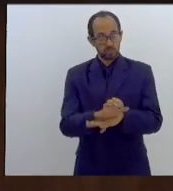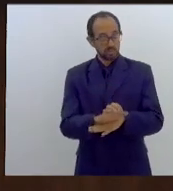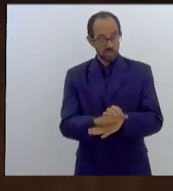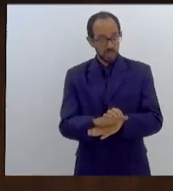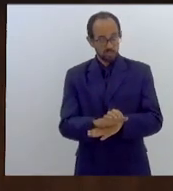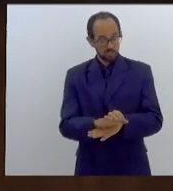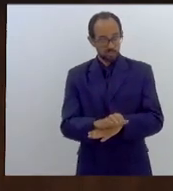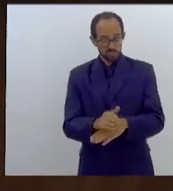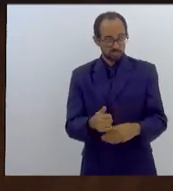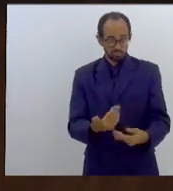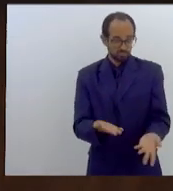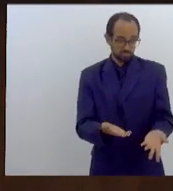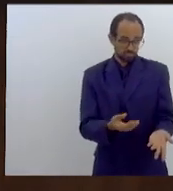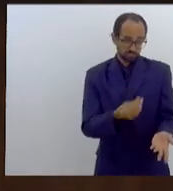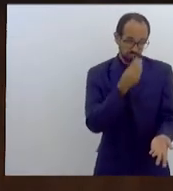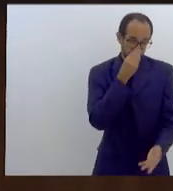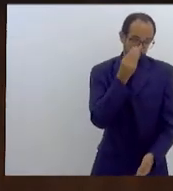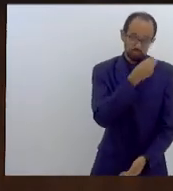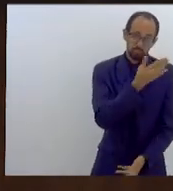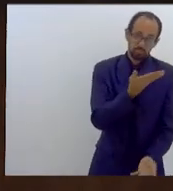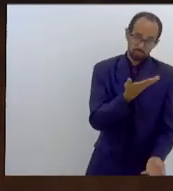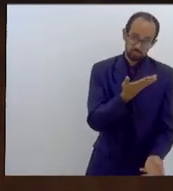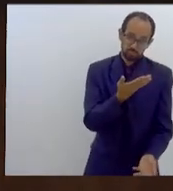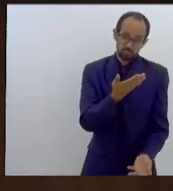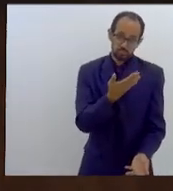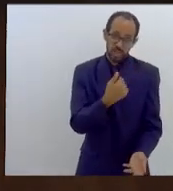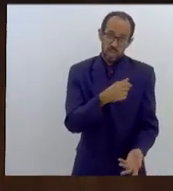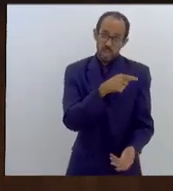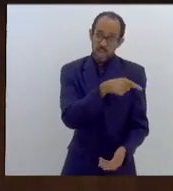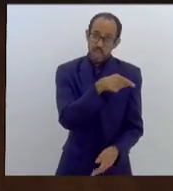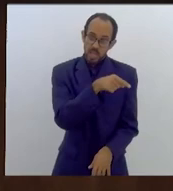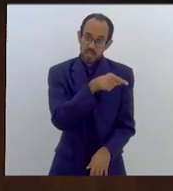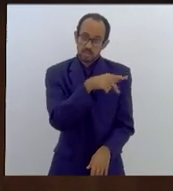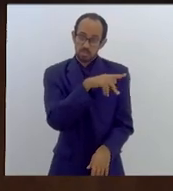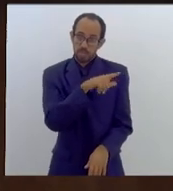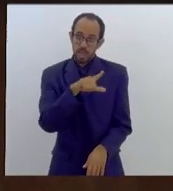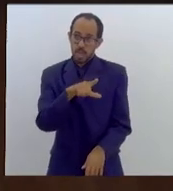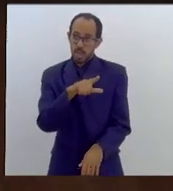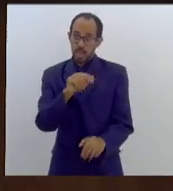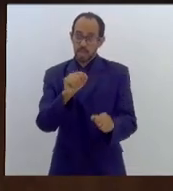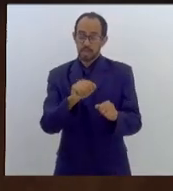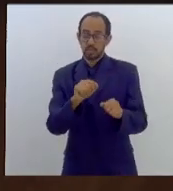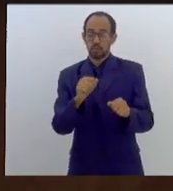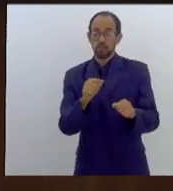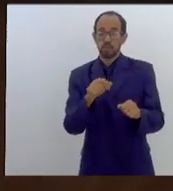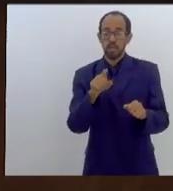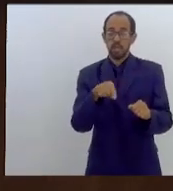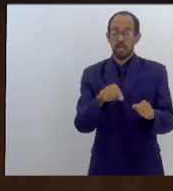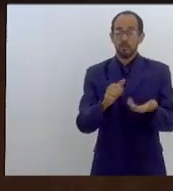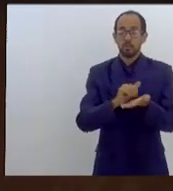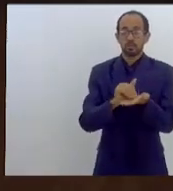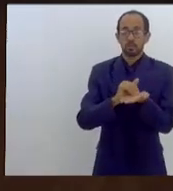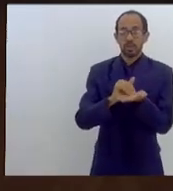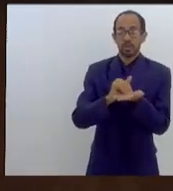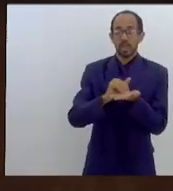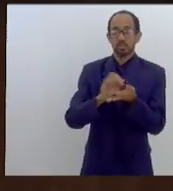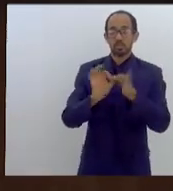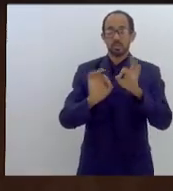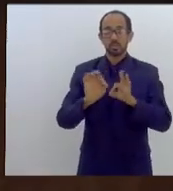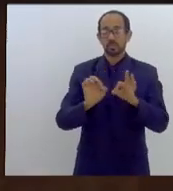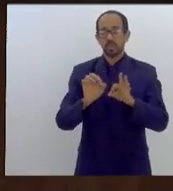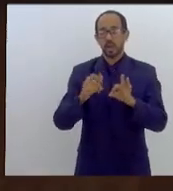inclusive, este projeto de lei foi feito à época que o secretário de Planejamento era outro. E